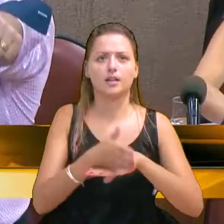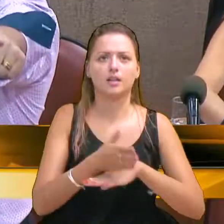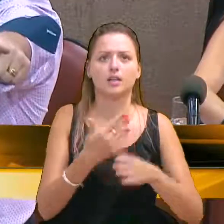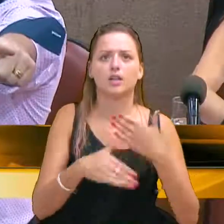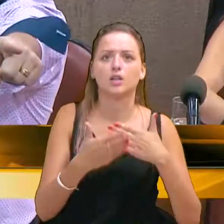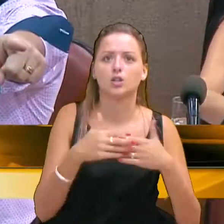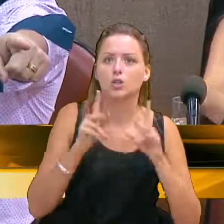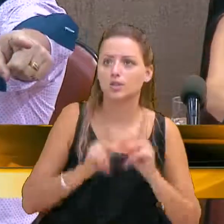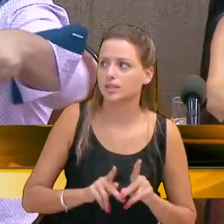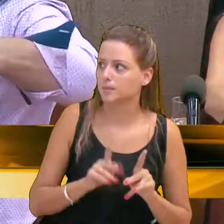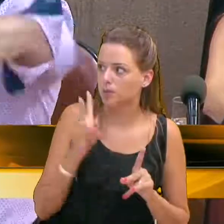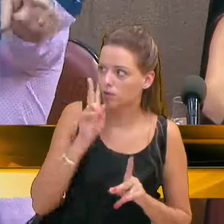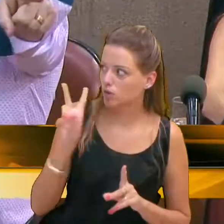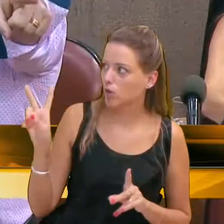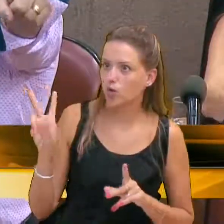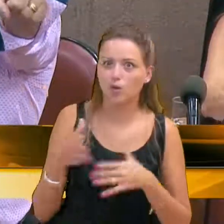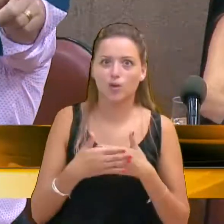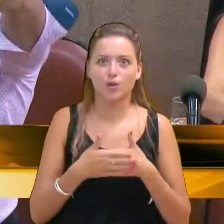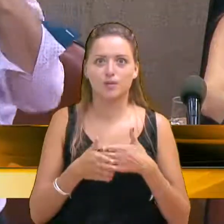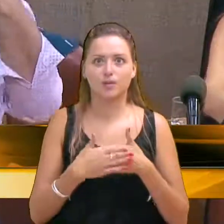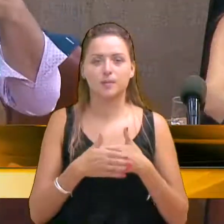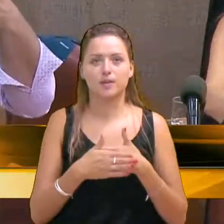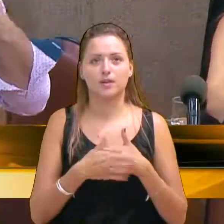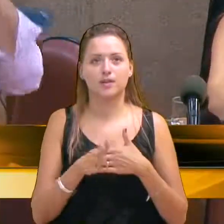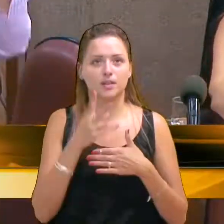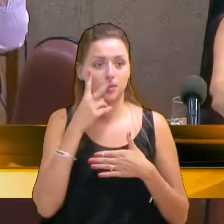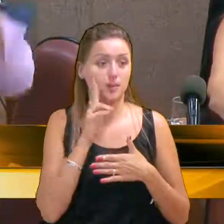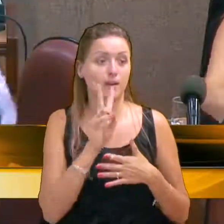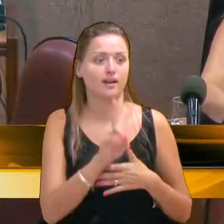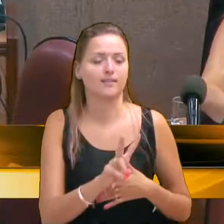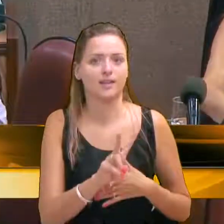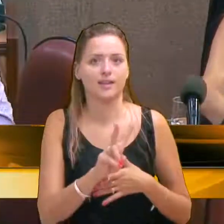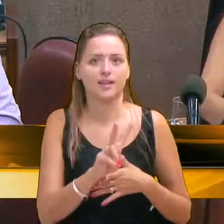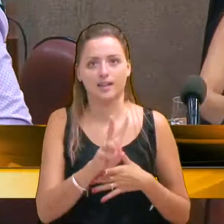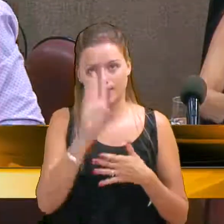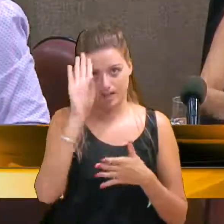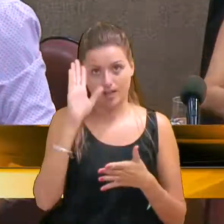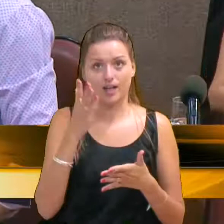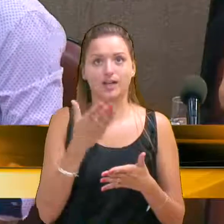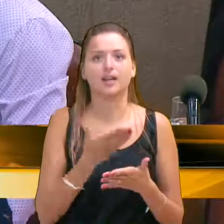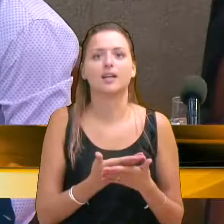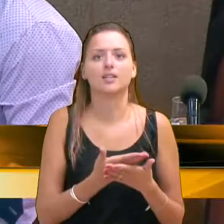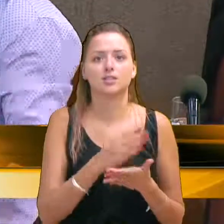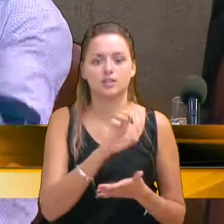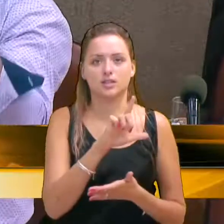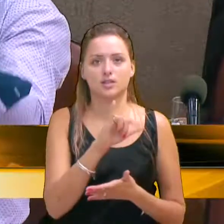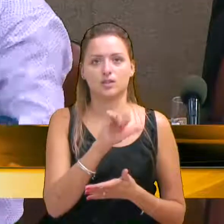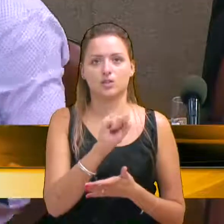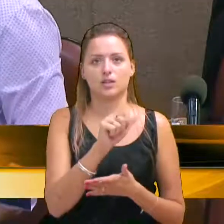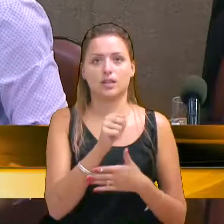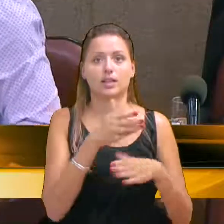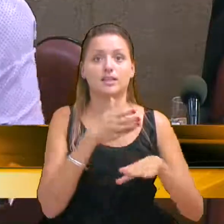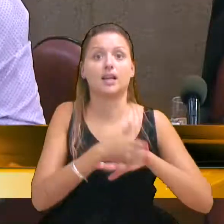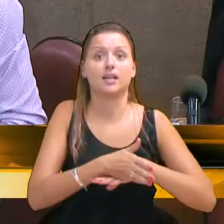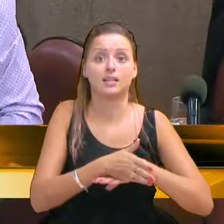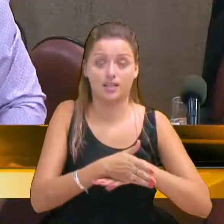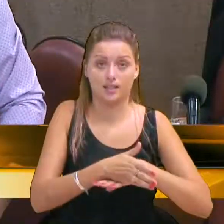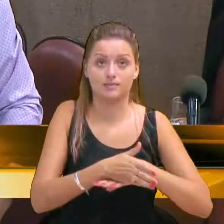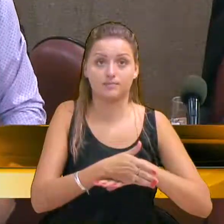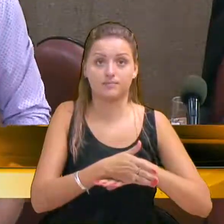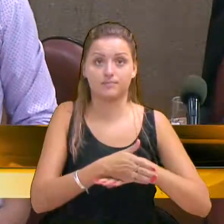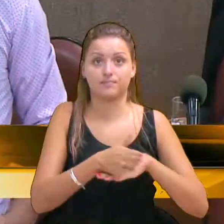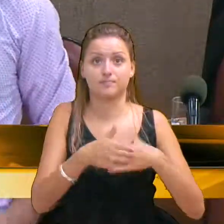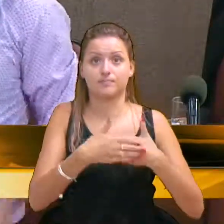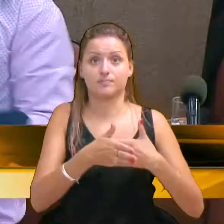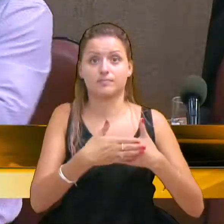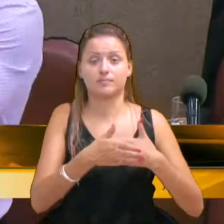mundo olhou para a porta para ver, né, esperando a tal da Elisa entrar na sala